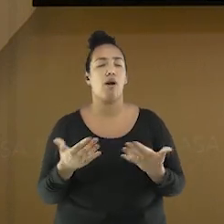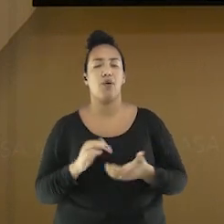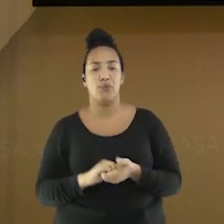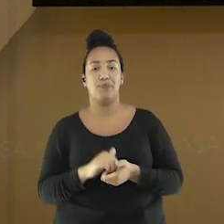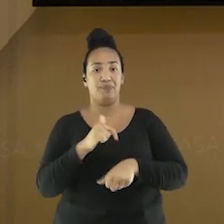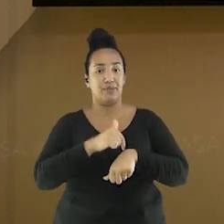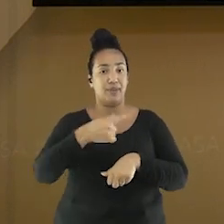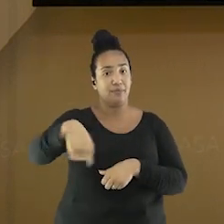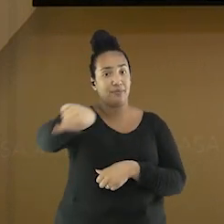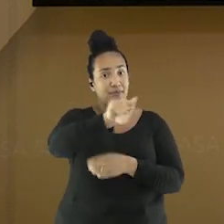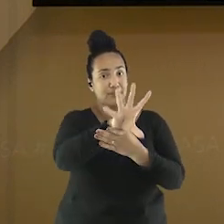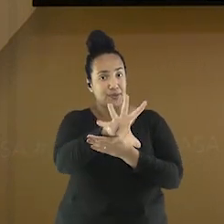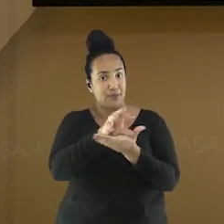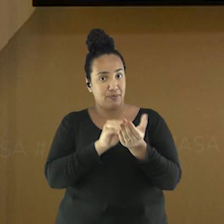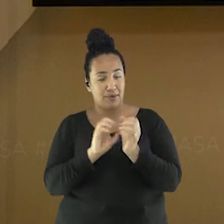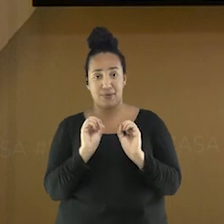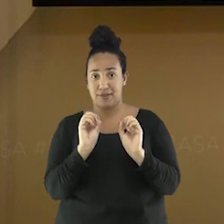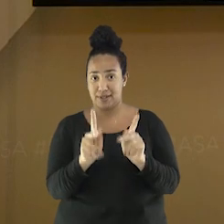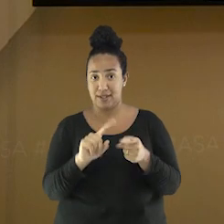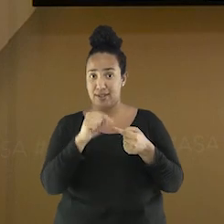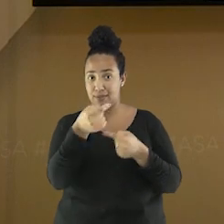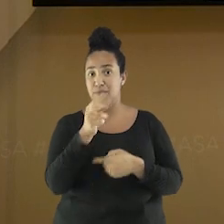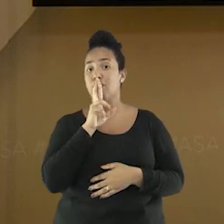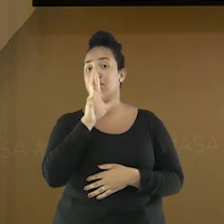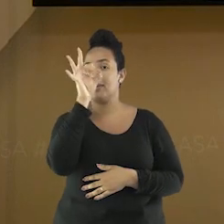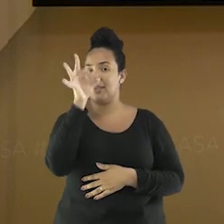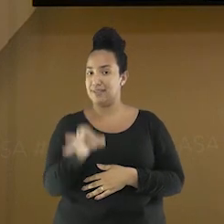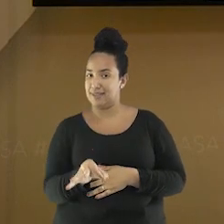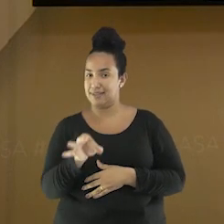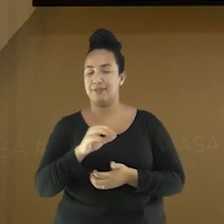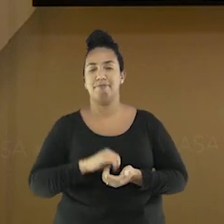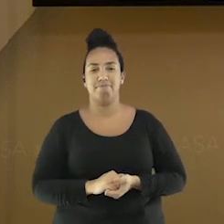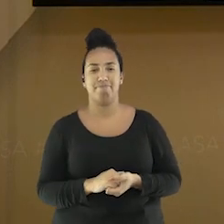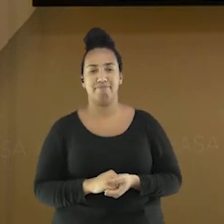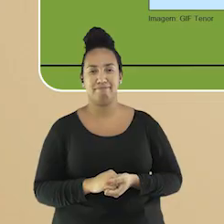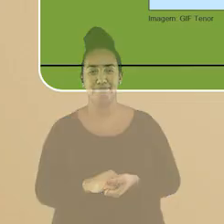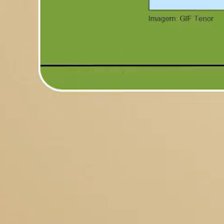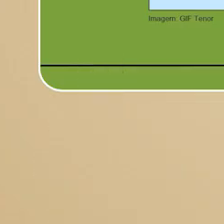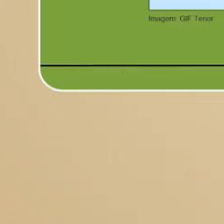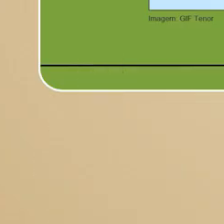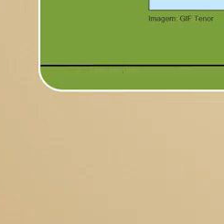que você copie em seu caderno, que corrigiremos ao fim de nossa aula. Vamos lá!